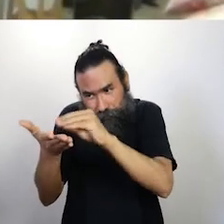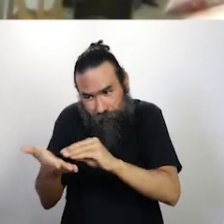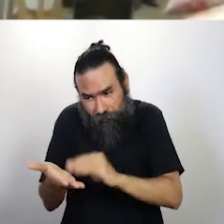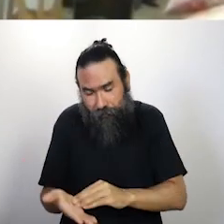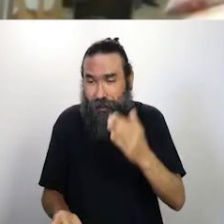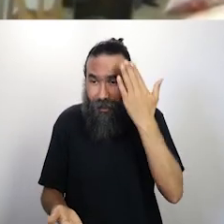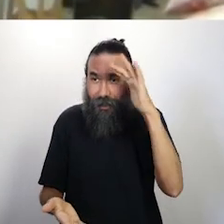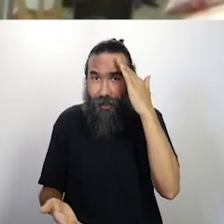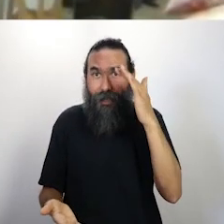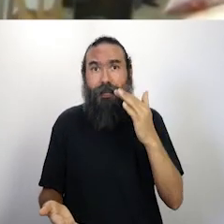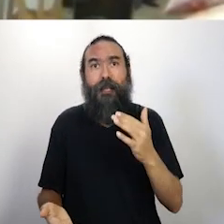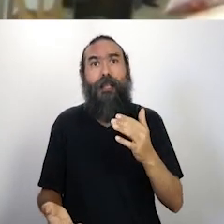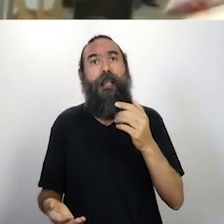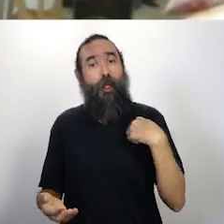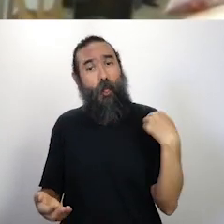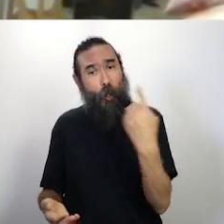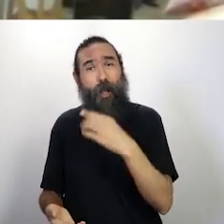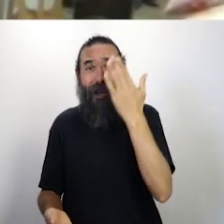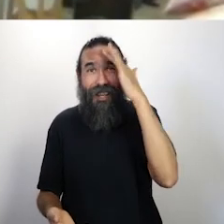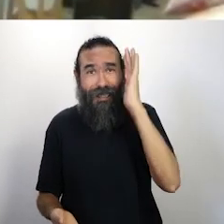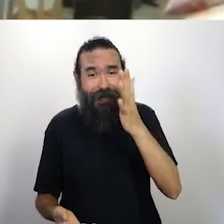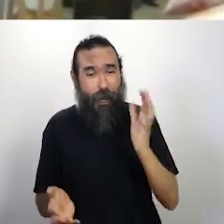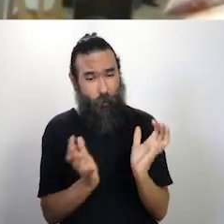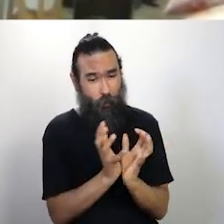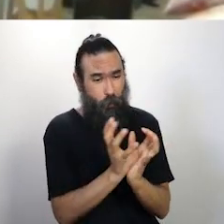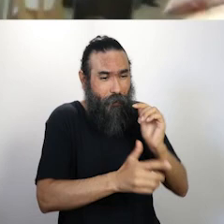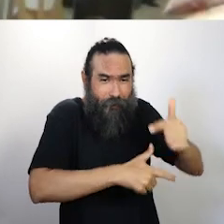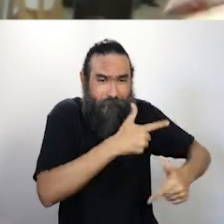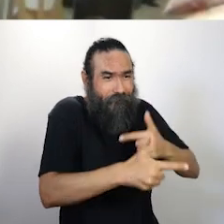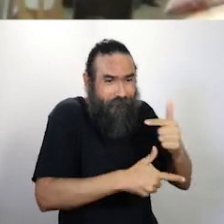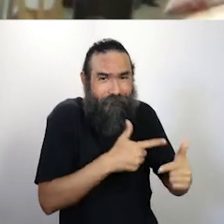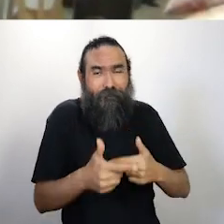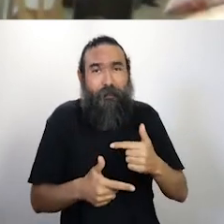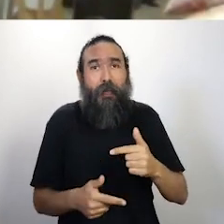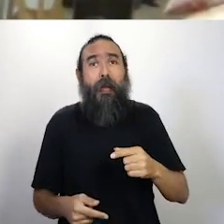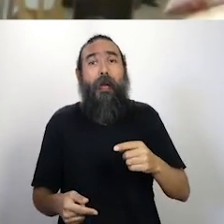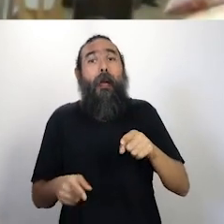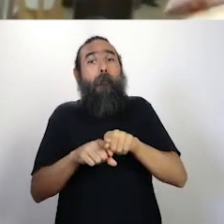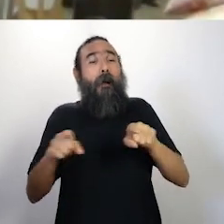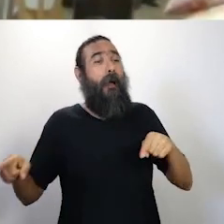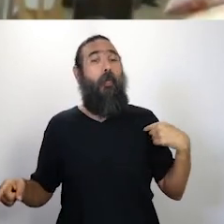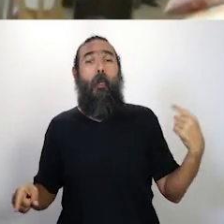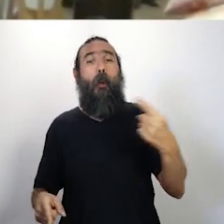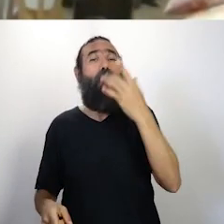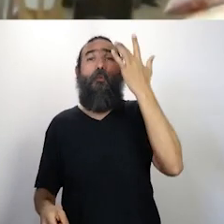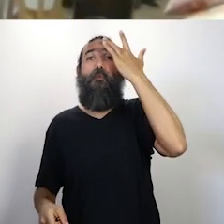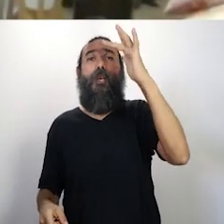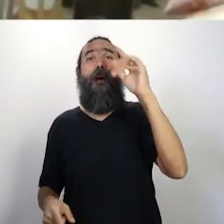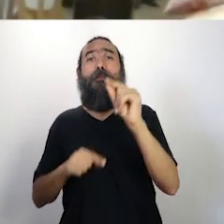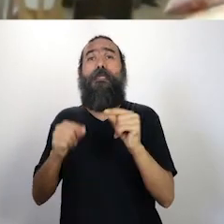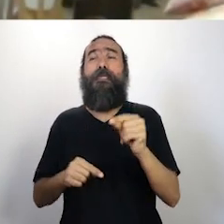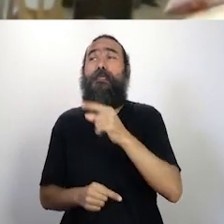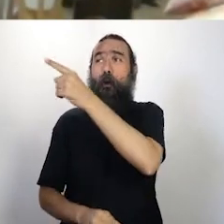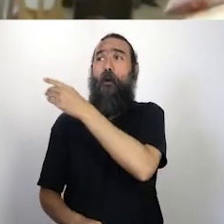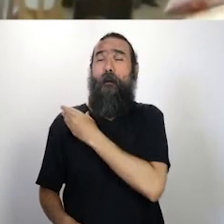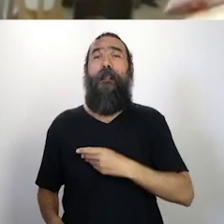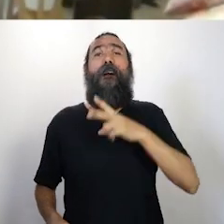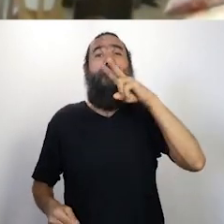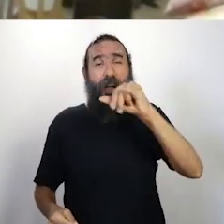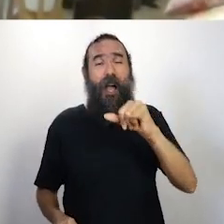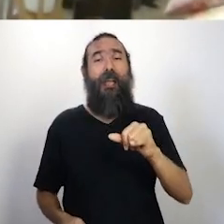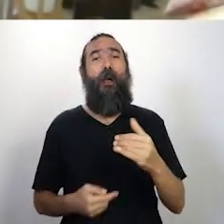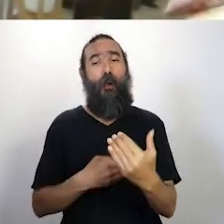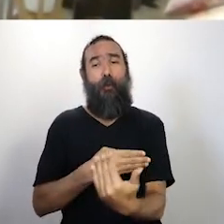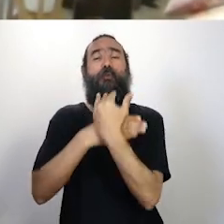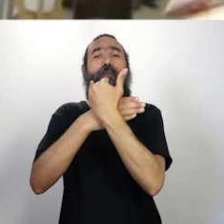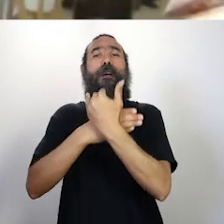trabalho que foram feitos aqui a gente não tem a garantia de que eles vão assumir esses compromissos que a sociedade civil participou então eu participei de um